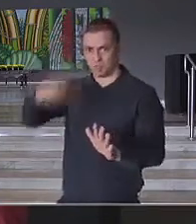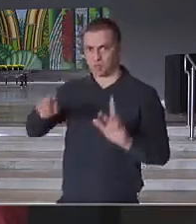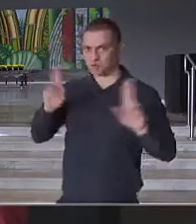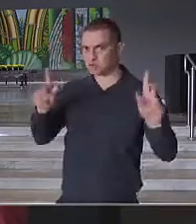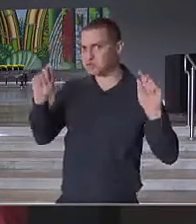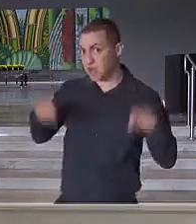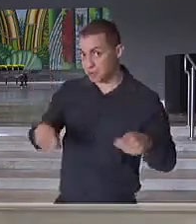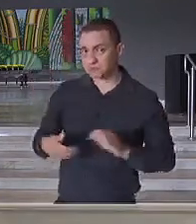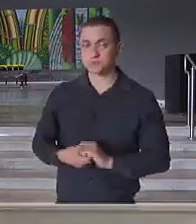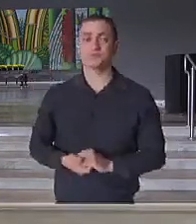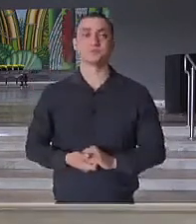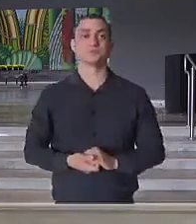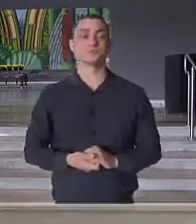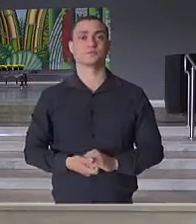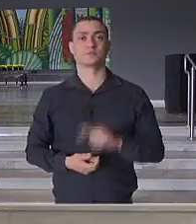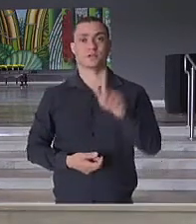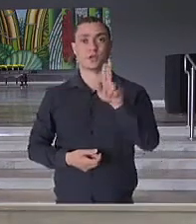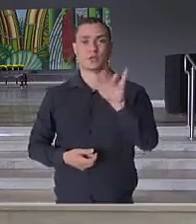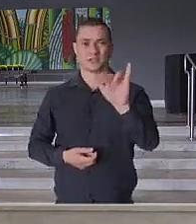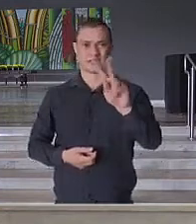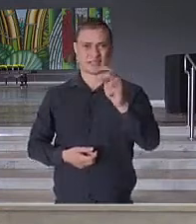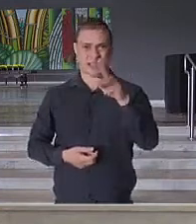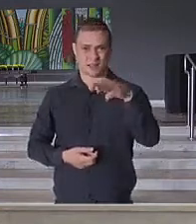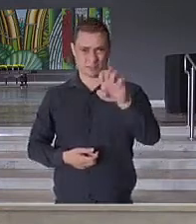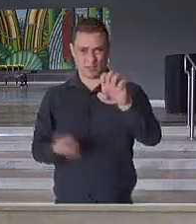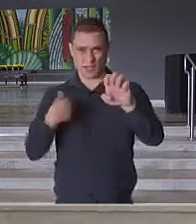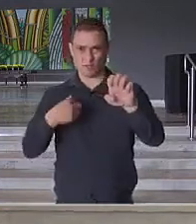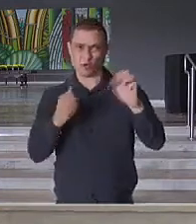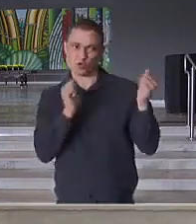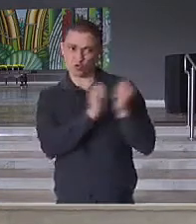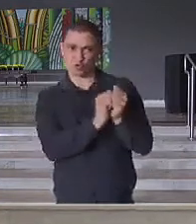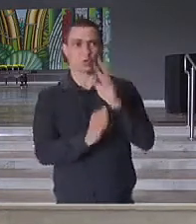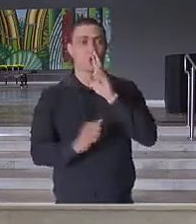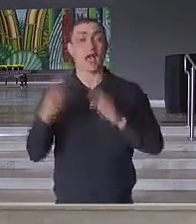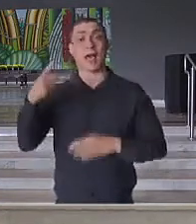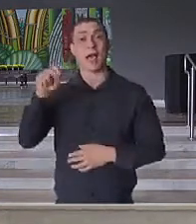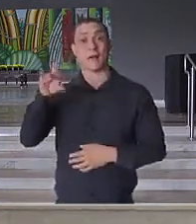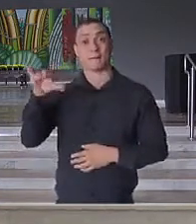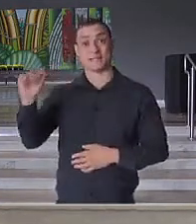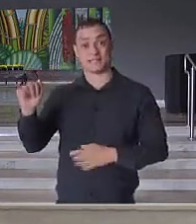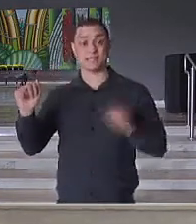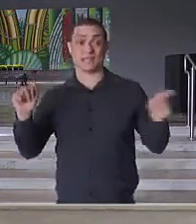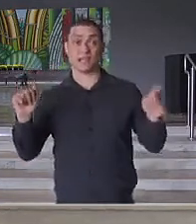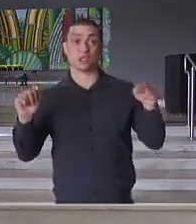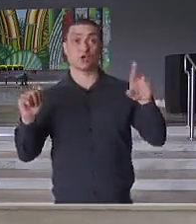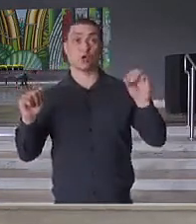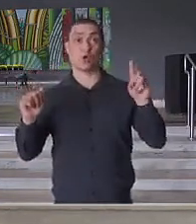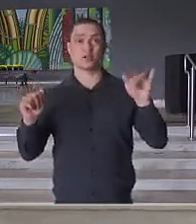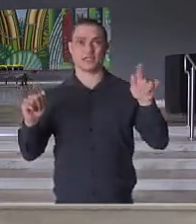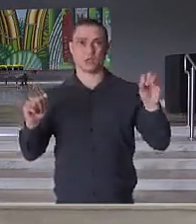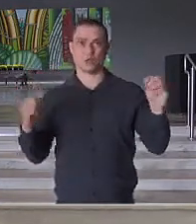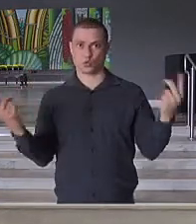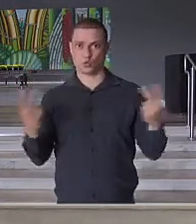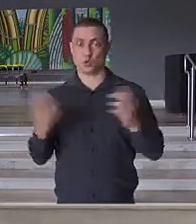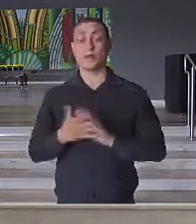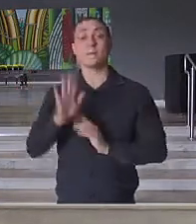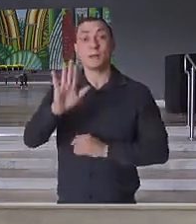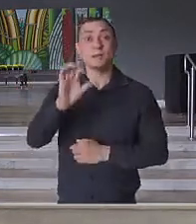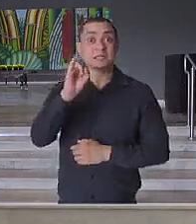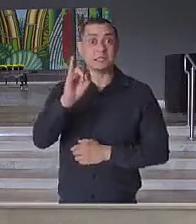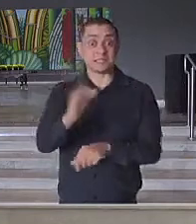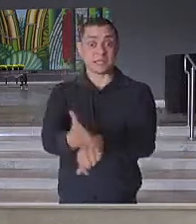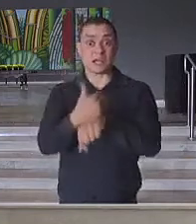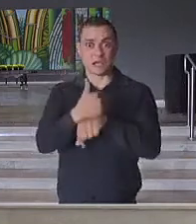diferente? Meu enfrentamento, eu vou dividir a resposta com a Patrícia Ellen e com o Rodrigo Garcia. Se nós